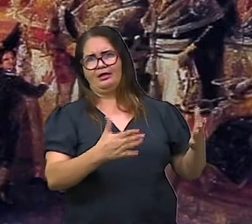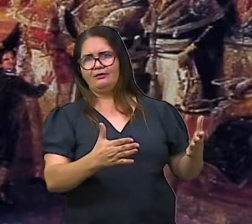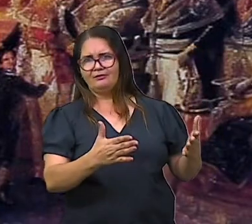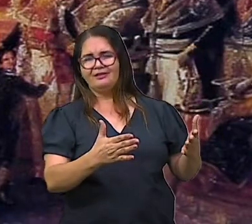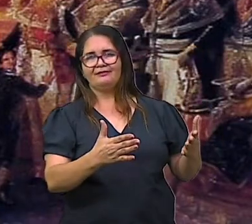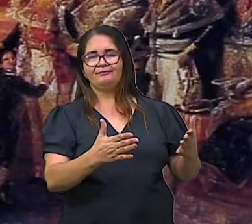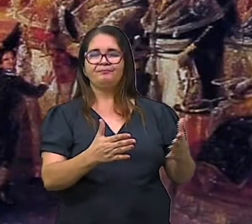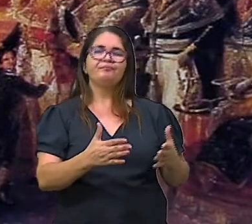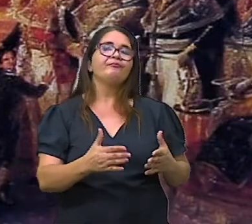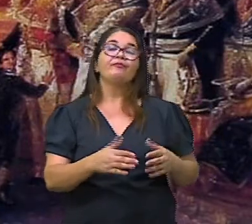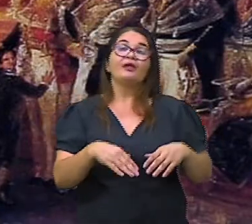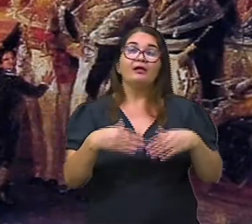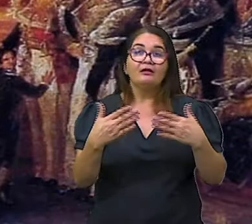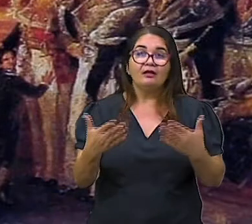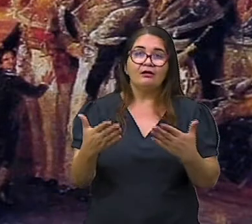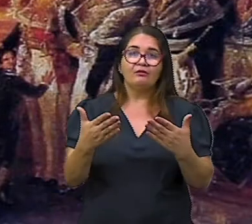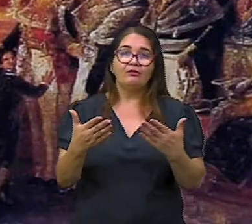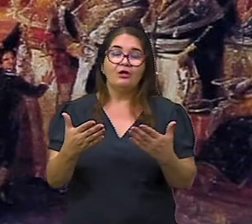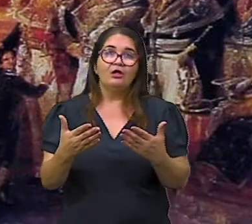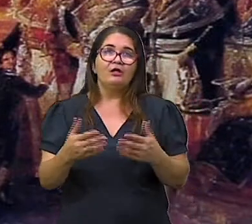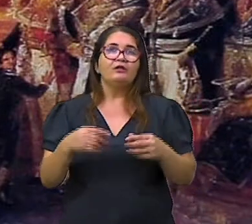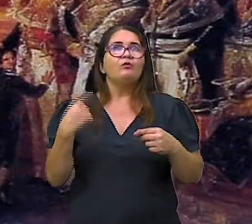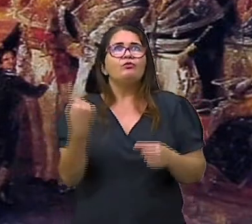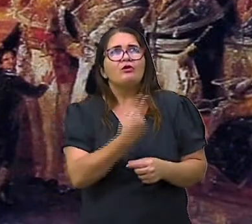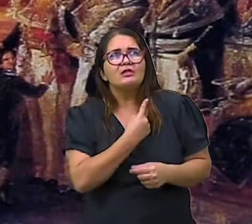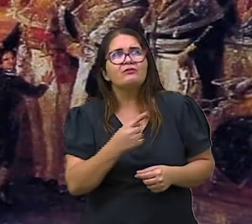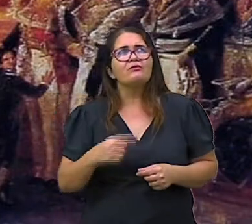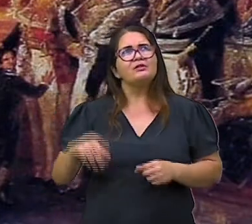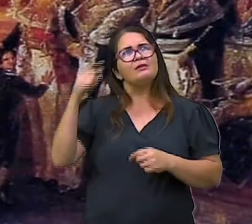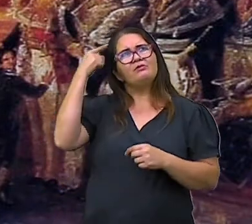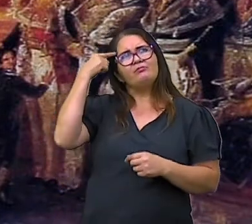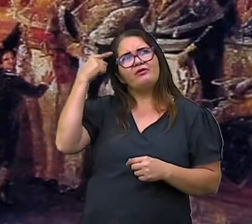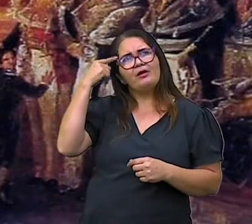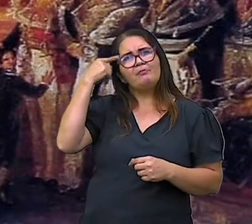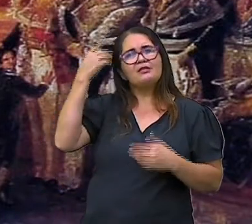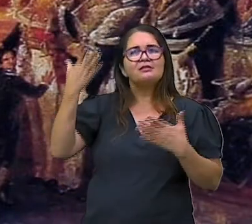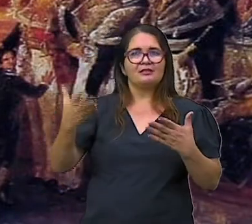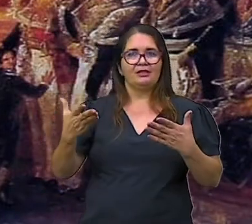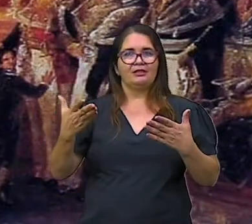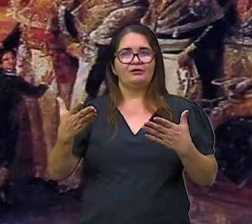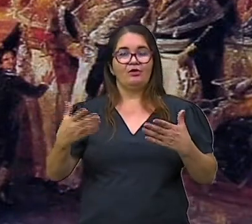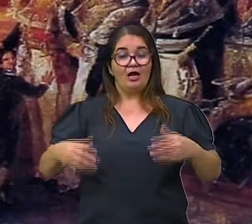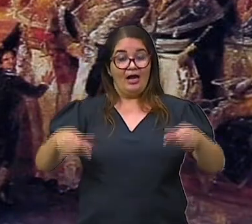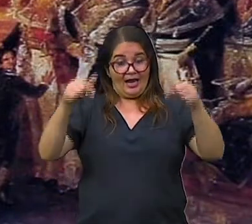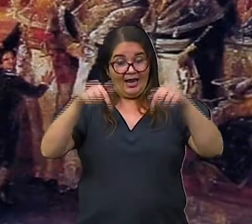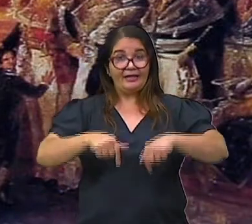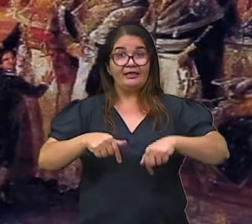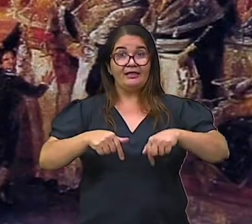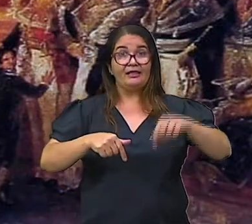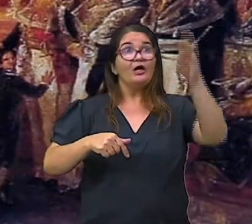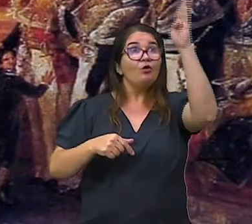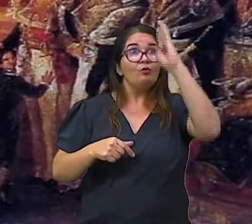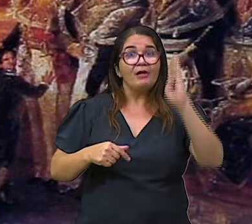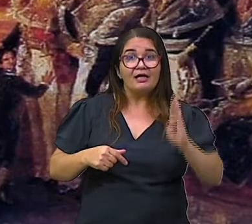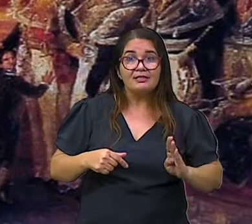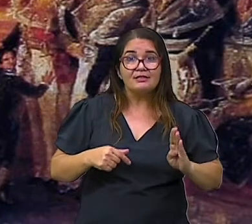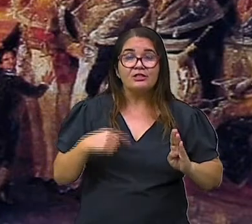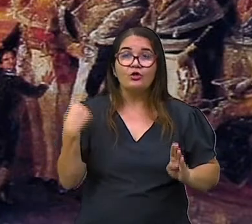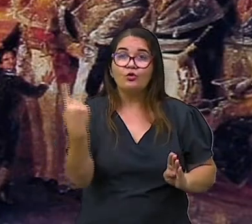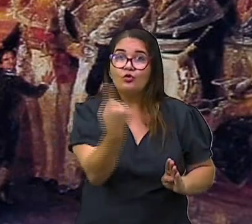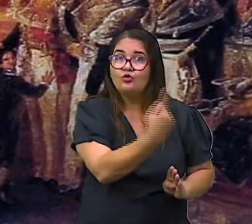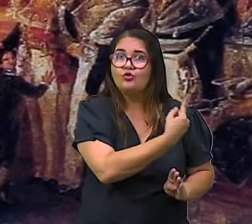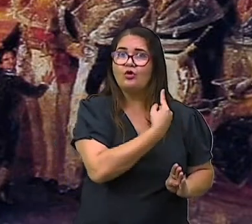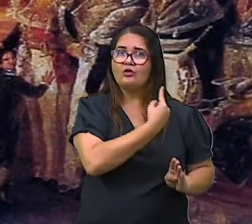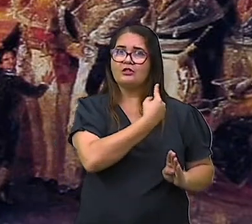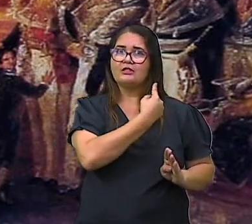império. Então, imagine nós, hoje, Brasil, somos uma república federalista, daqui a